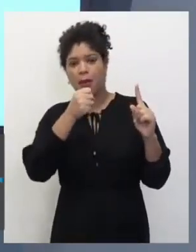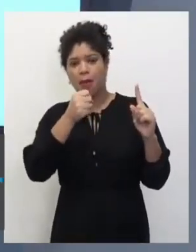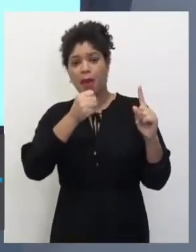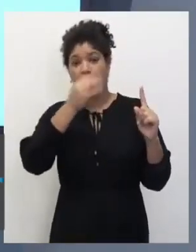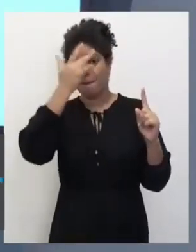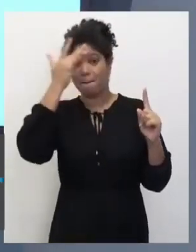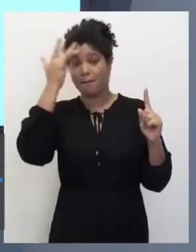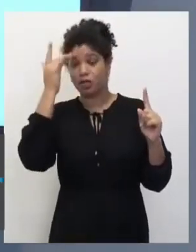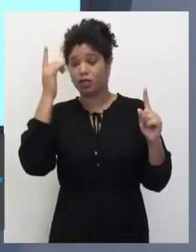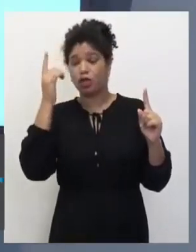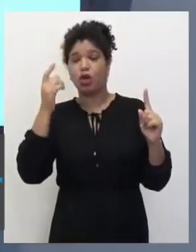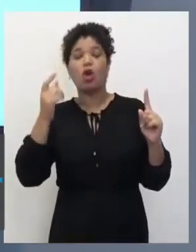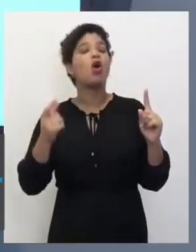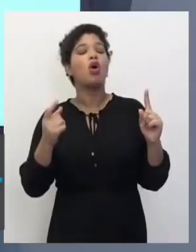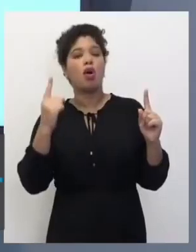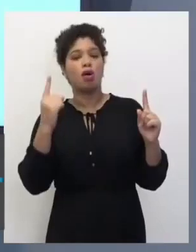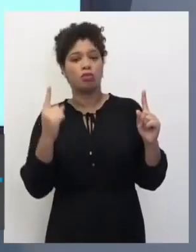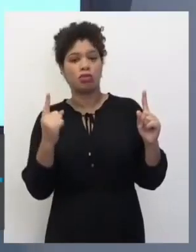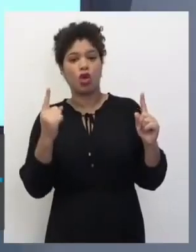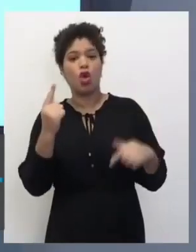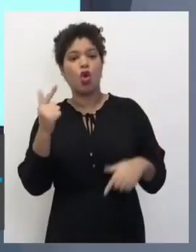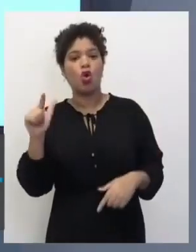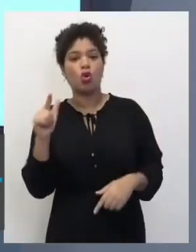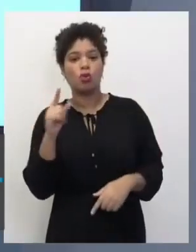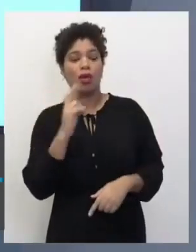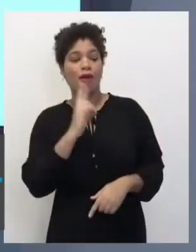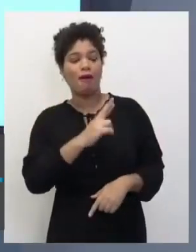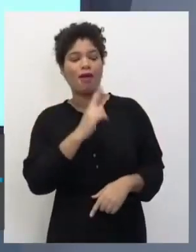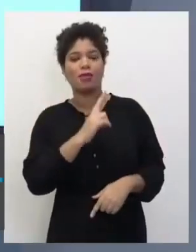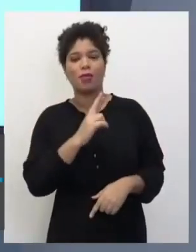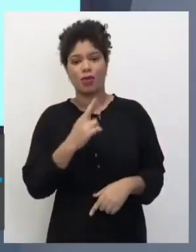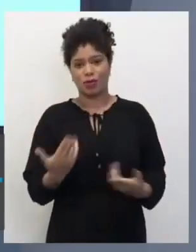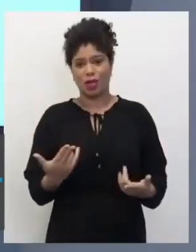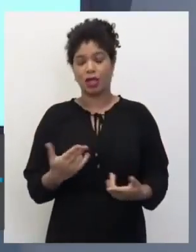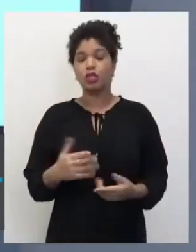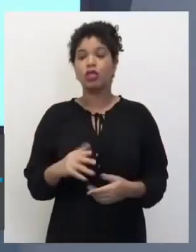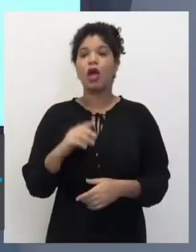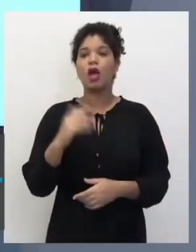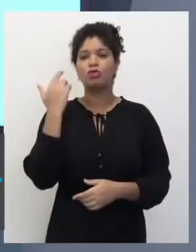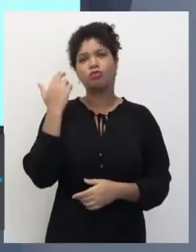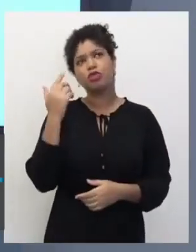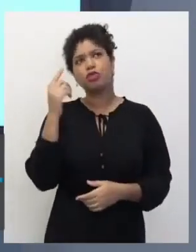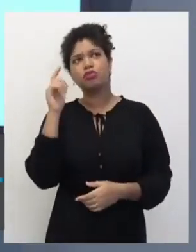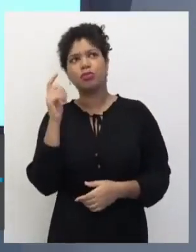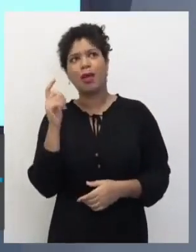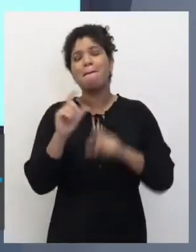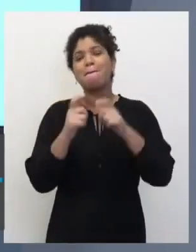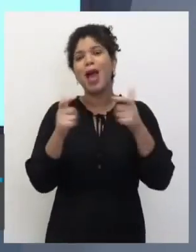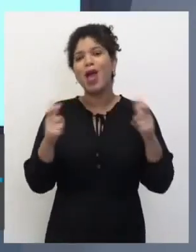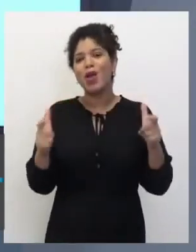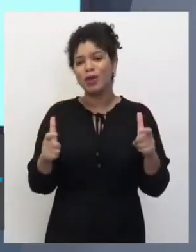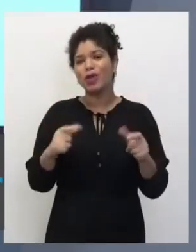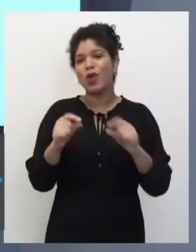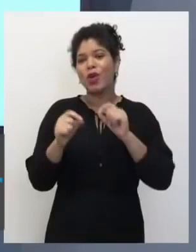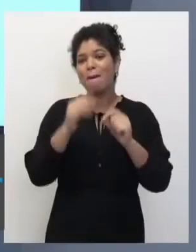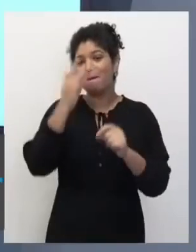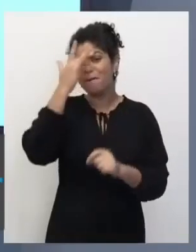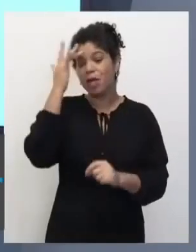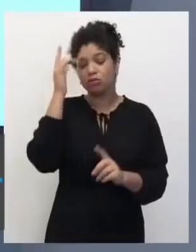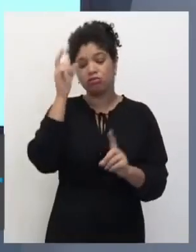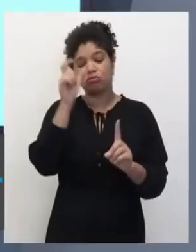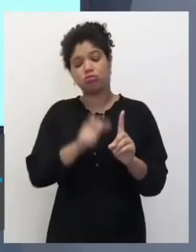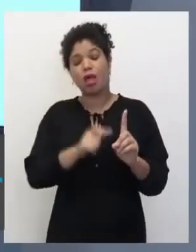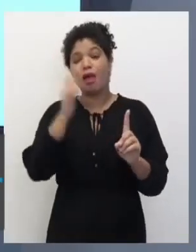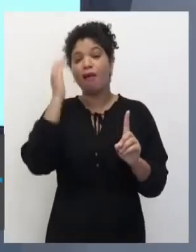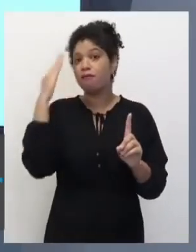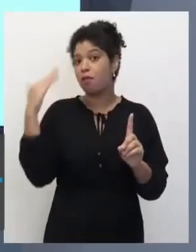essas questões. E nós comentamos até na aula passada, né? Normalmente são pessoas famosas ou pessoas